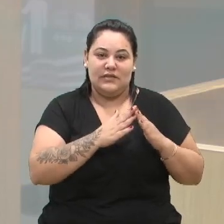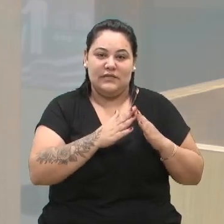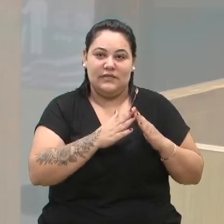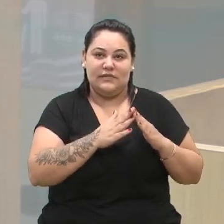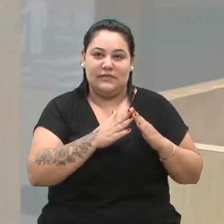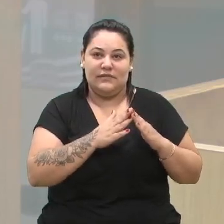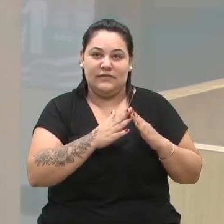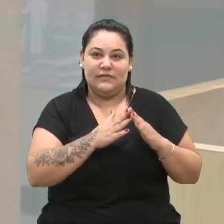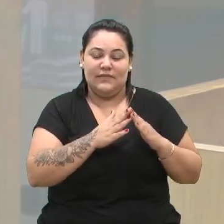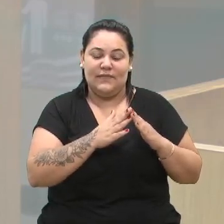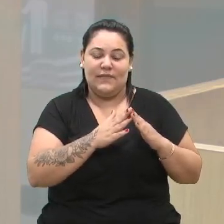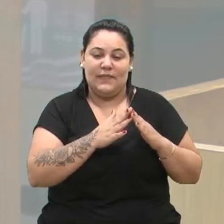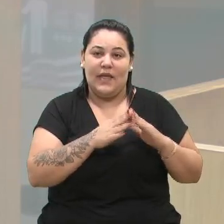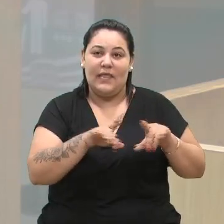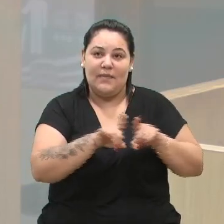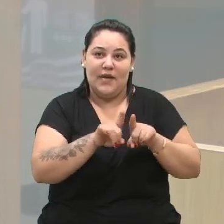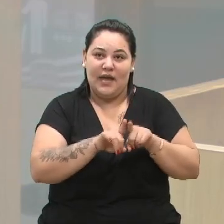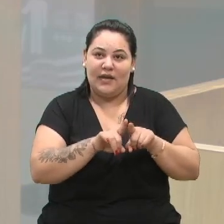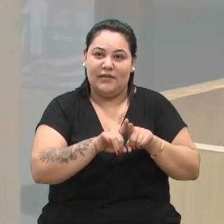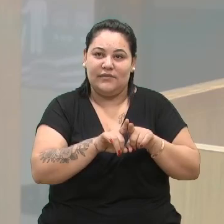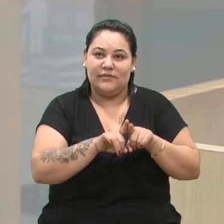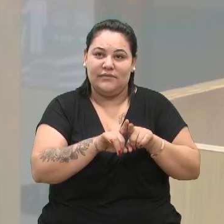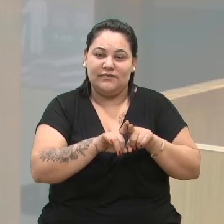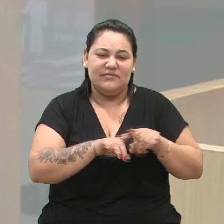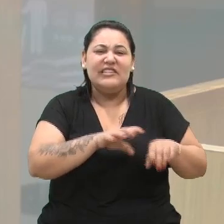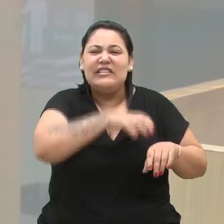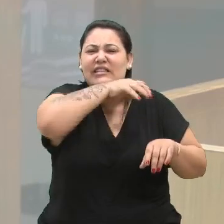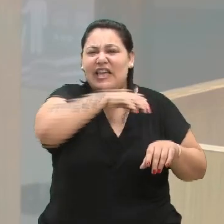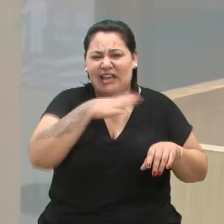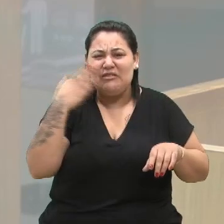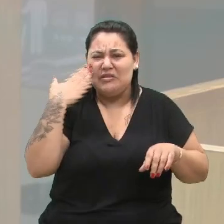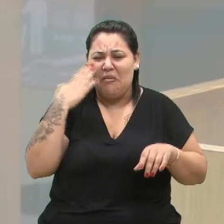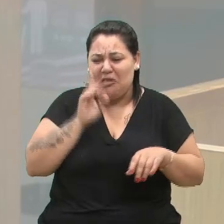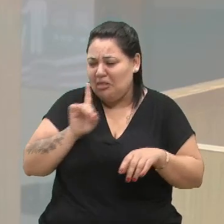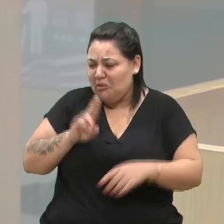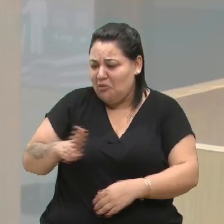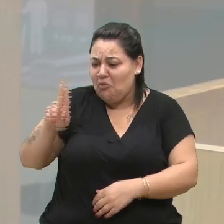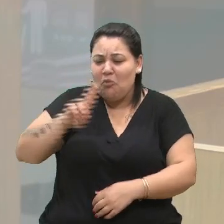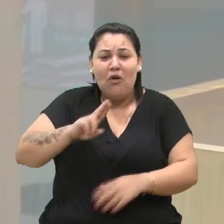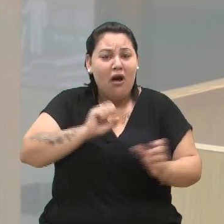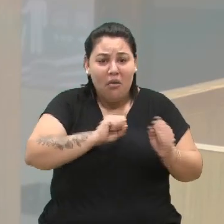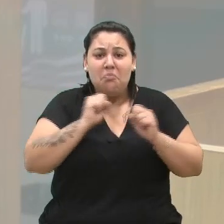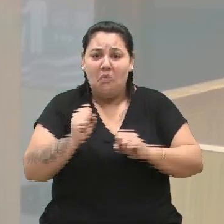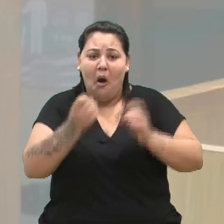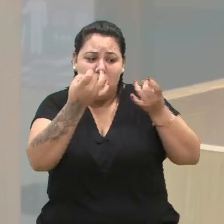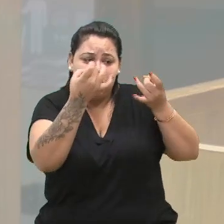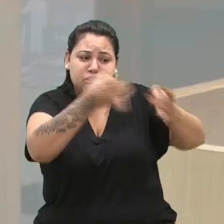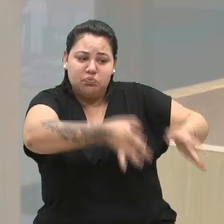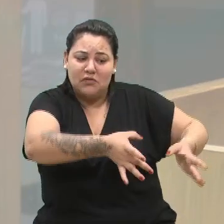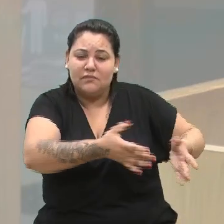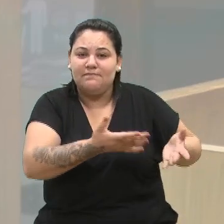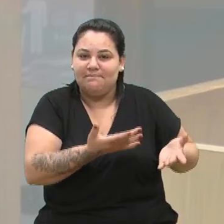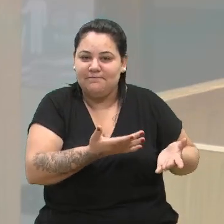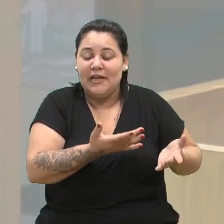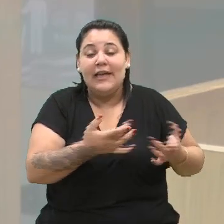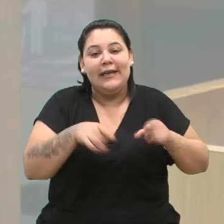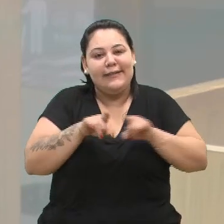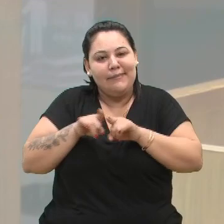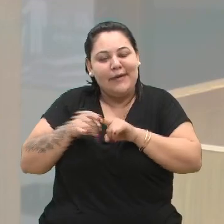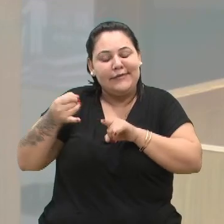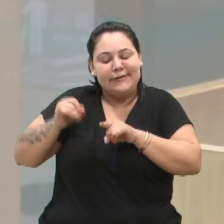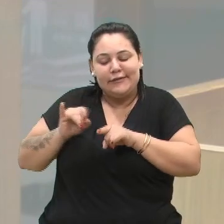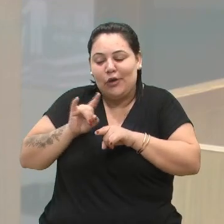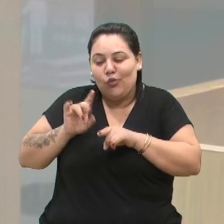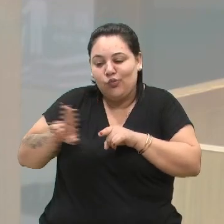as casas, tem muita coisa que não estão mais ocupando e pode gerar, sim, um grande criador do mosquito